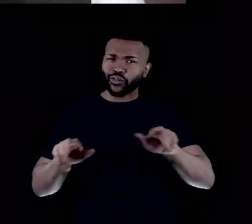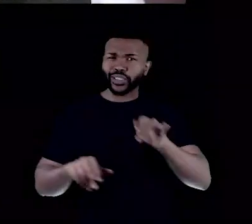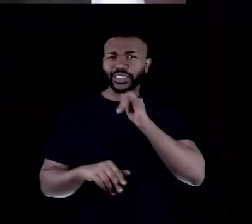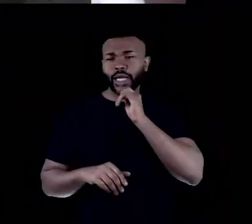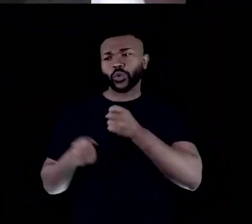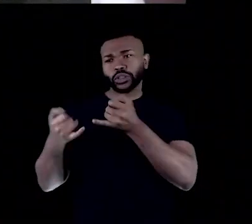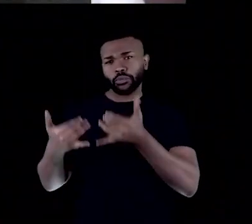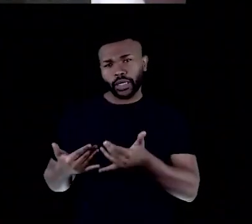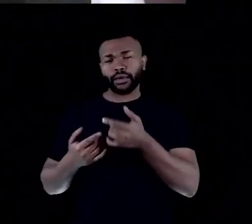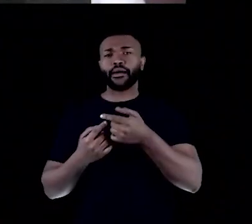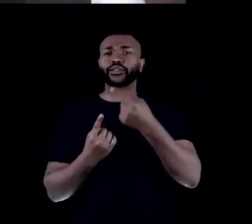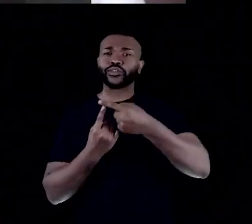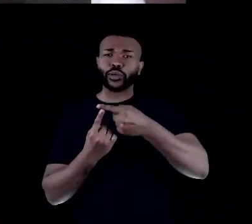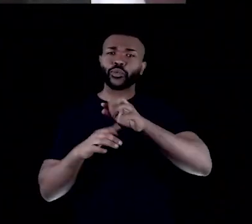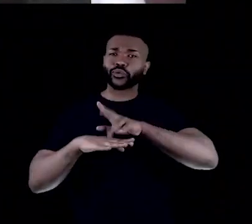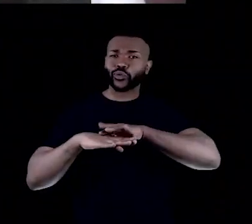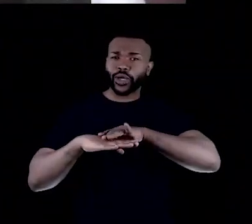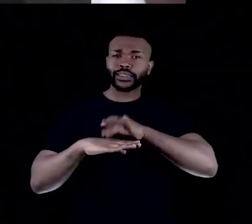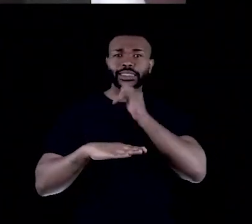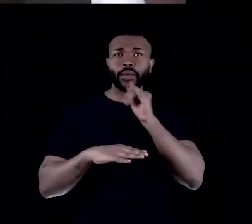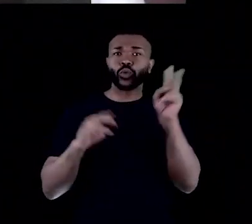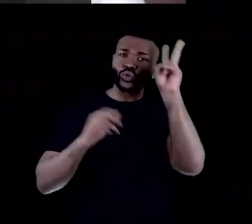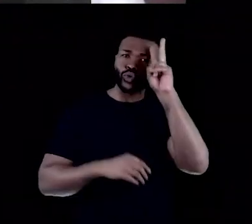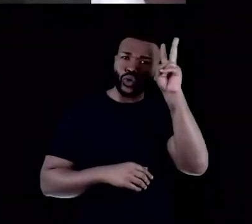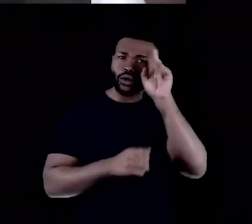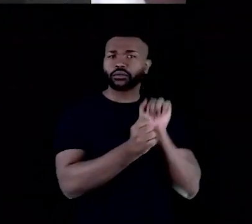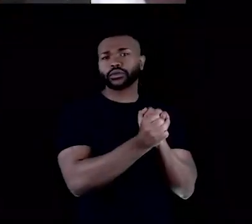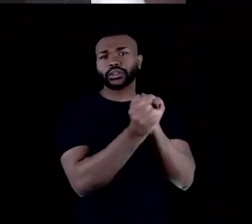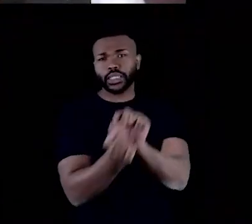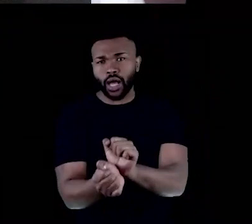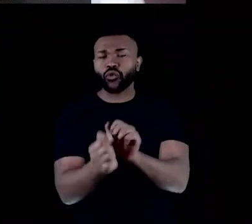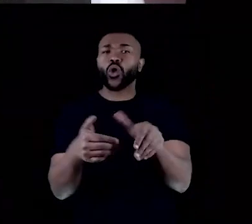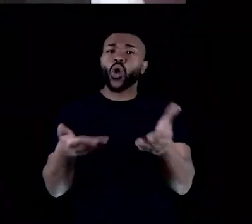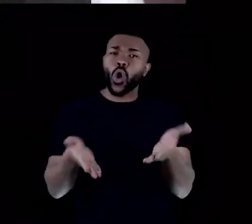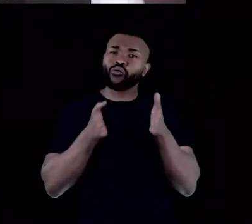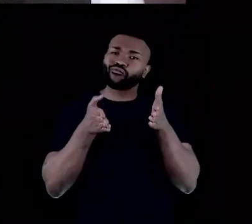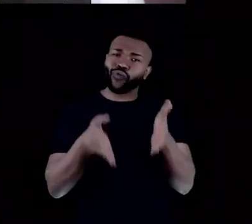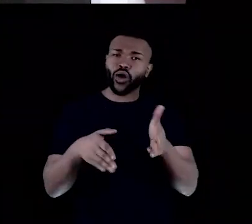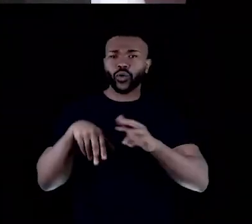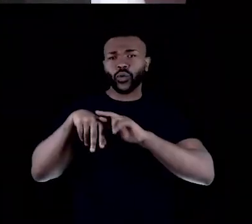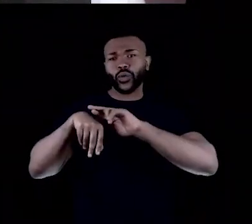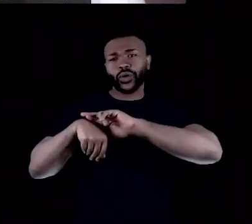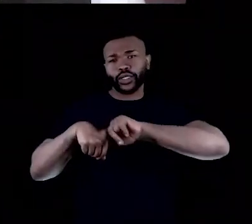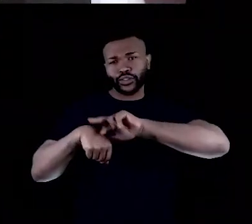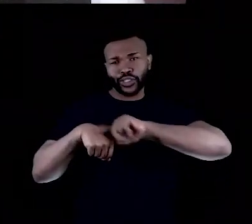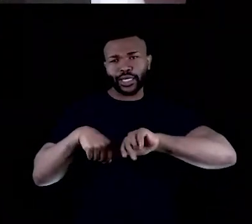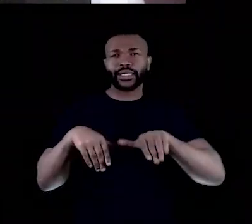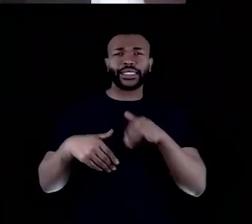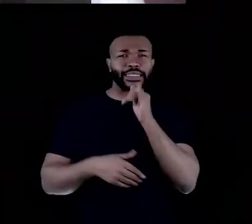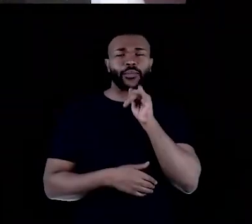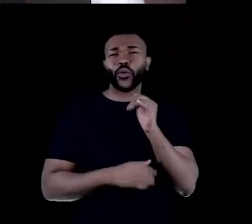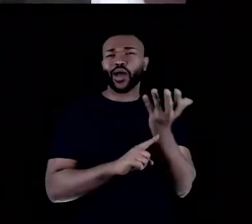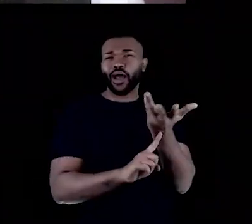são ou para falar de doenças, ou para falar sobre os escravos, ou para falar sobre a etnia muito específica. É, assim, o famoso